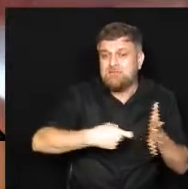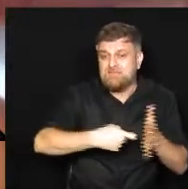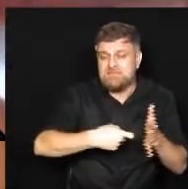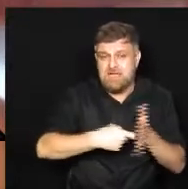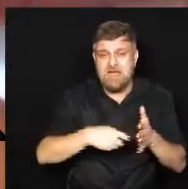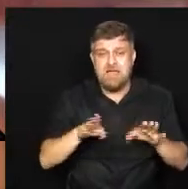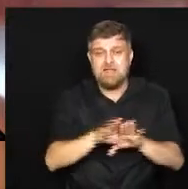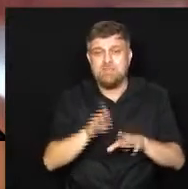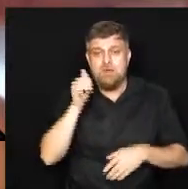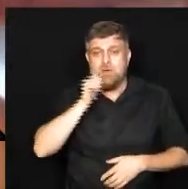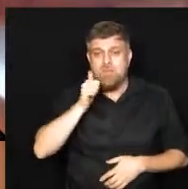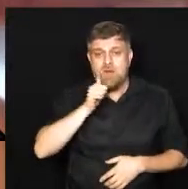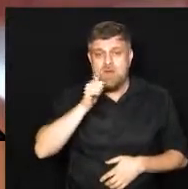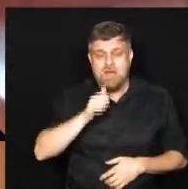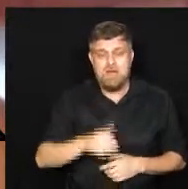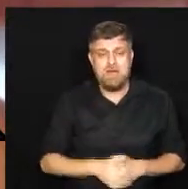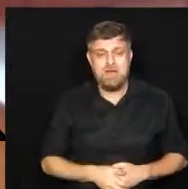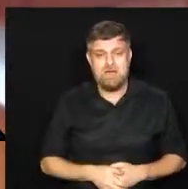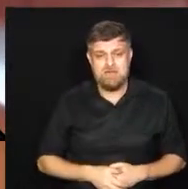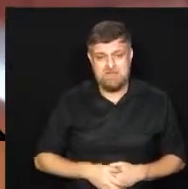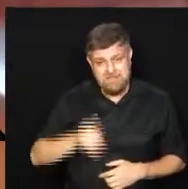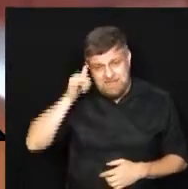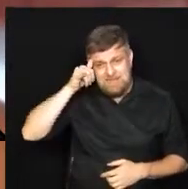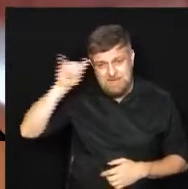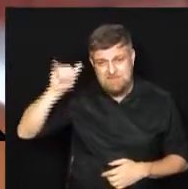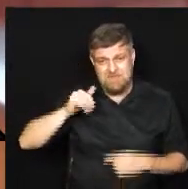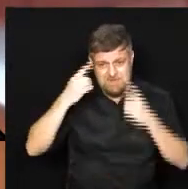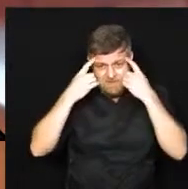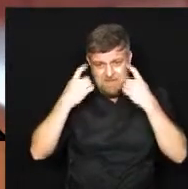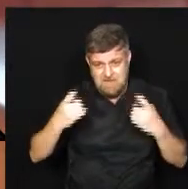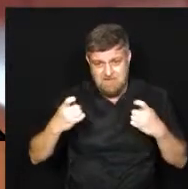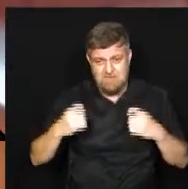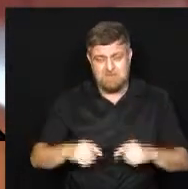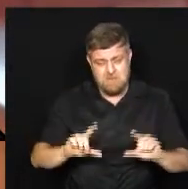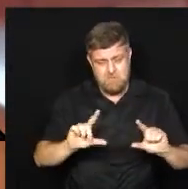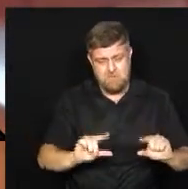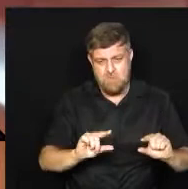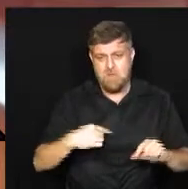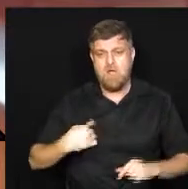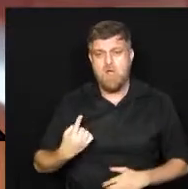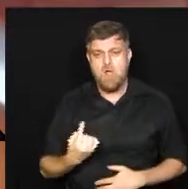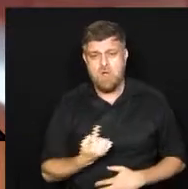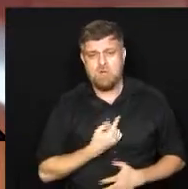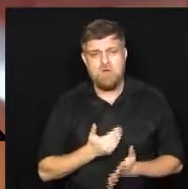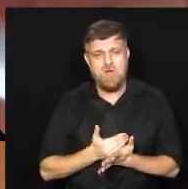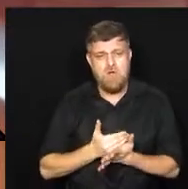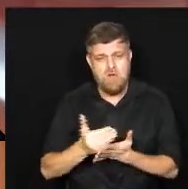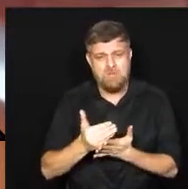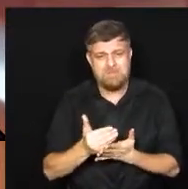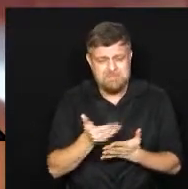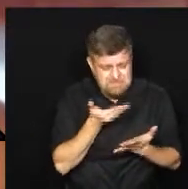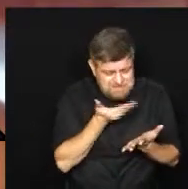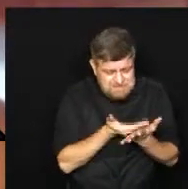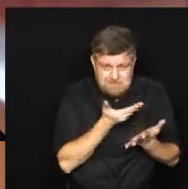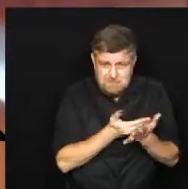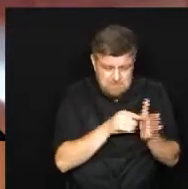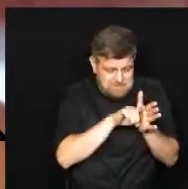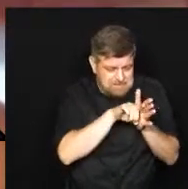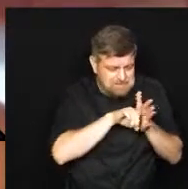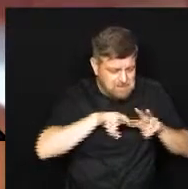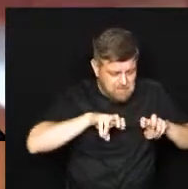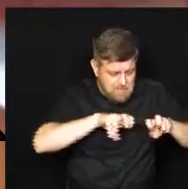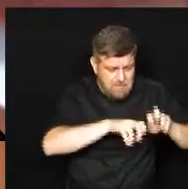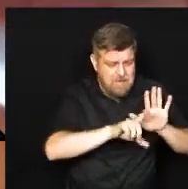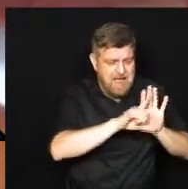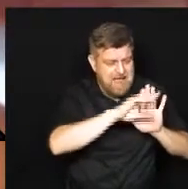precaverem de uma situação de violência. Isso parte, na verdade, nós começamos fazendo um estudo, né, da